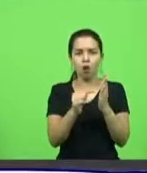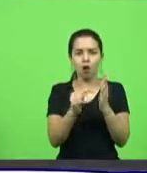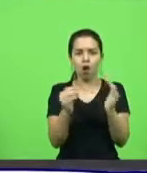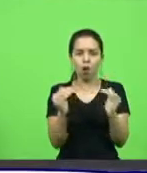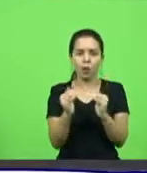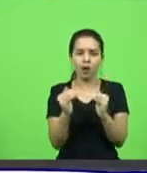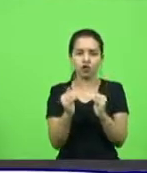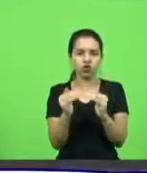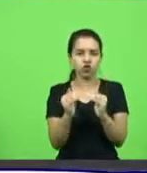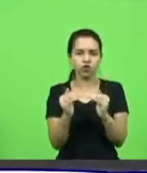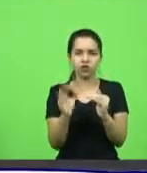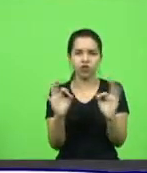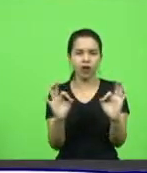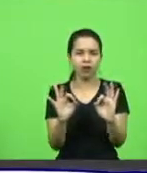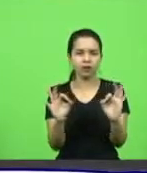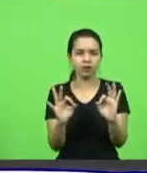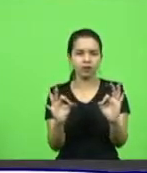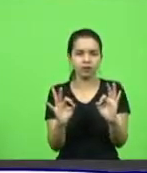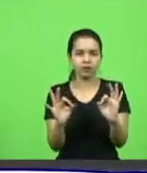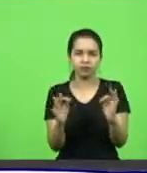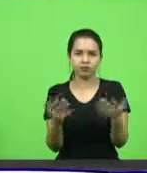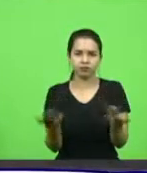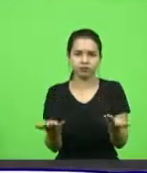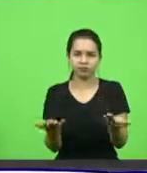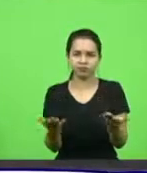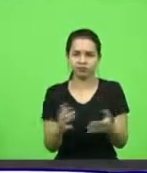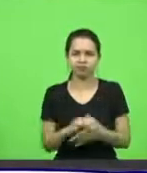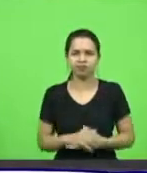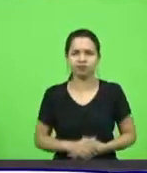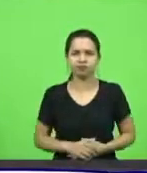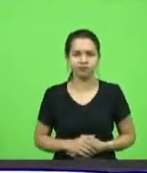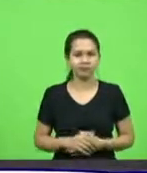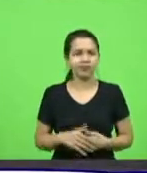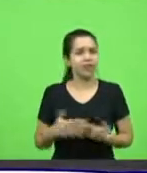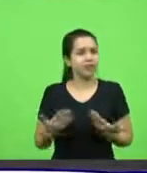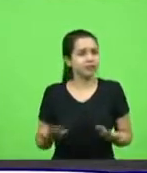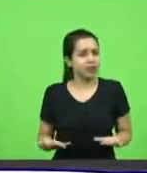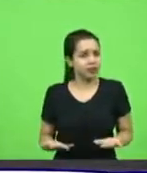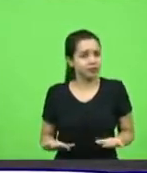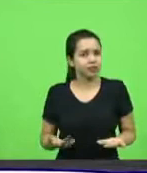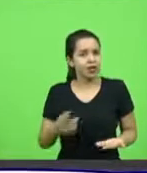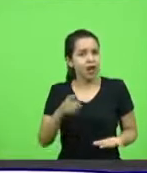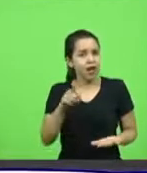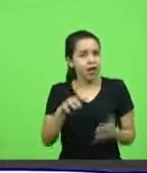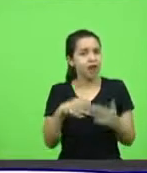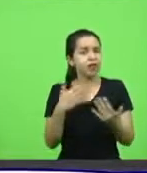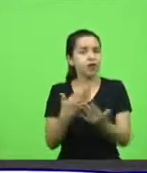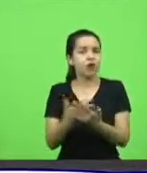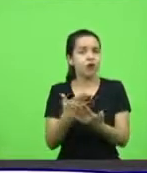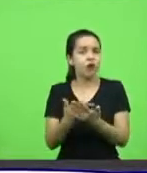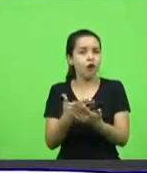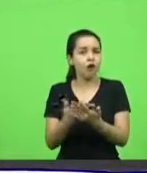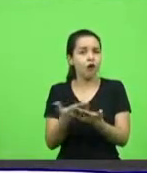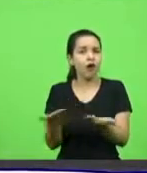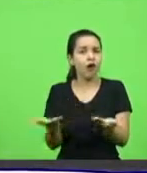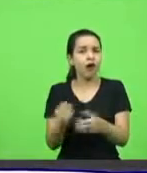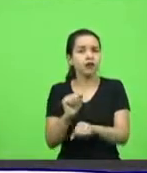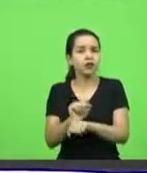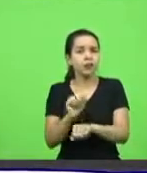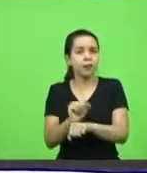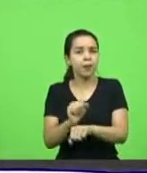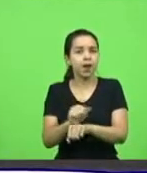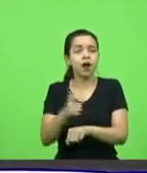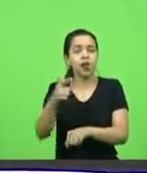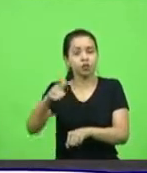item de licitação portanto essa escola está à espera de uma nova licitação e vamos